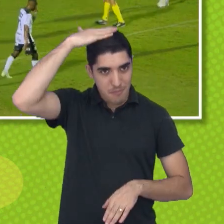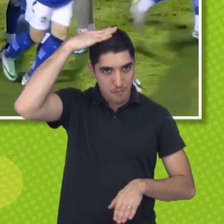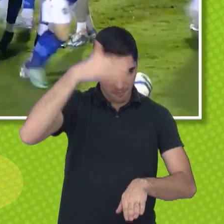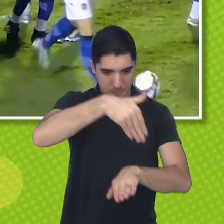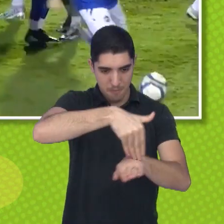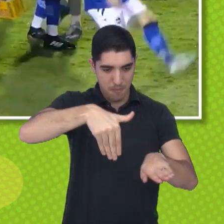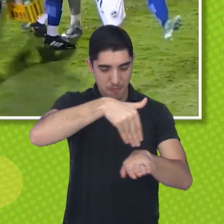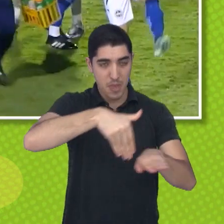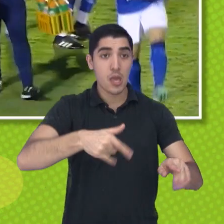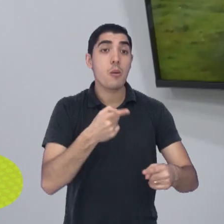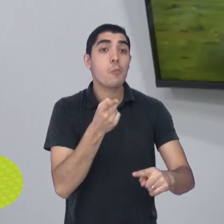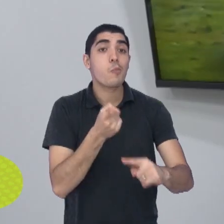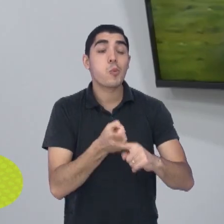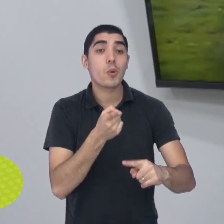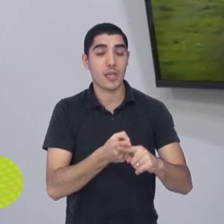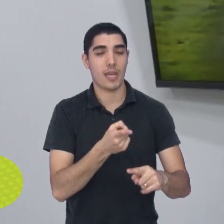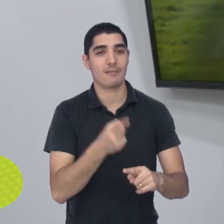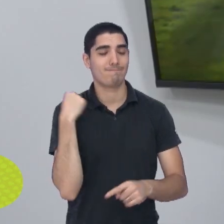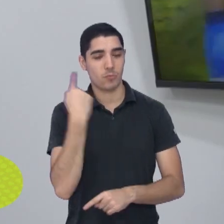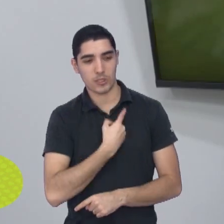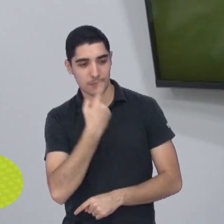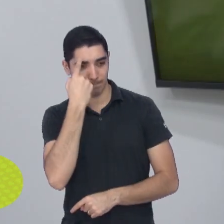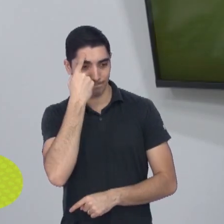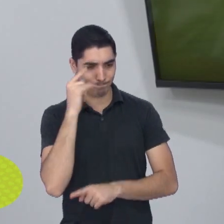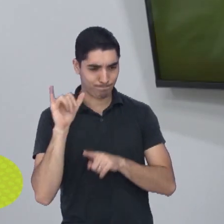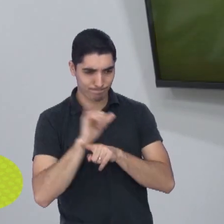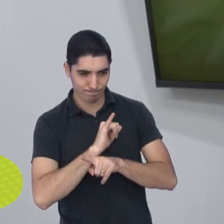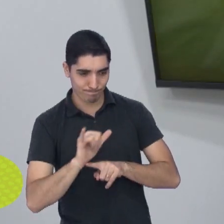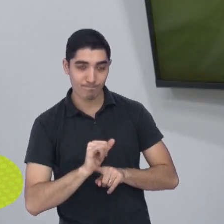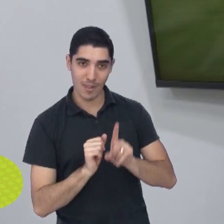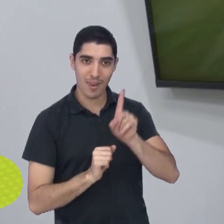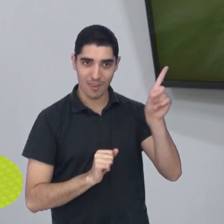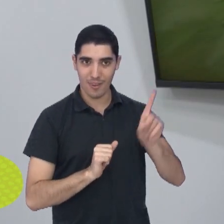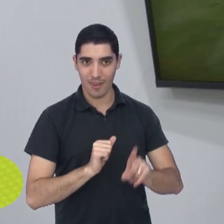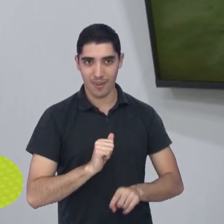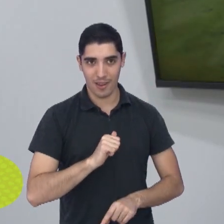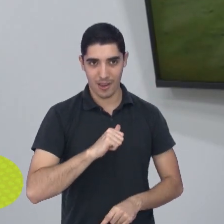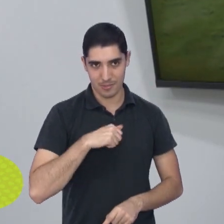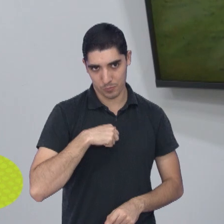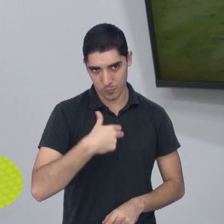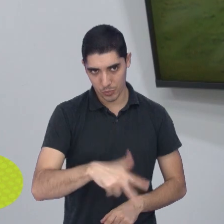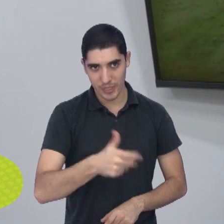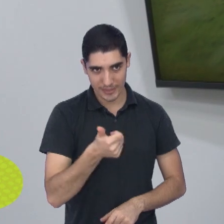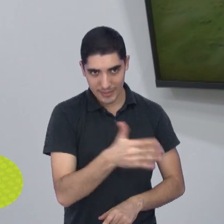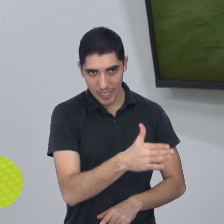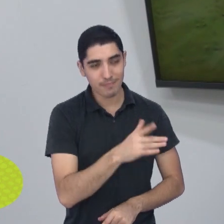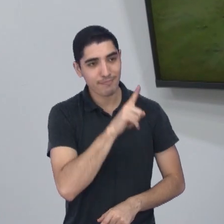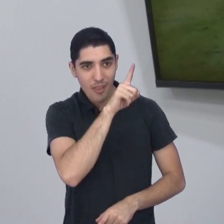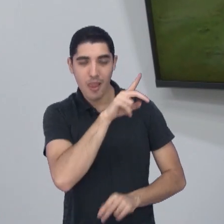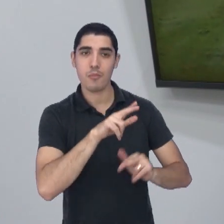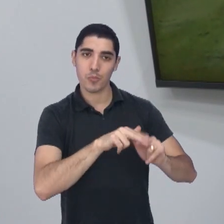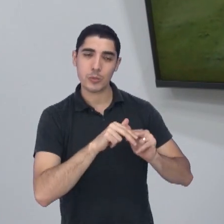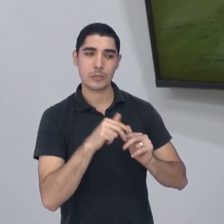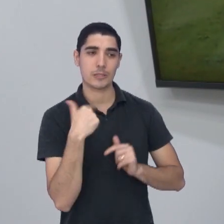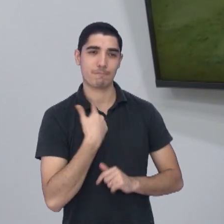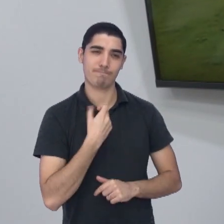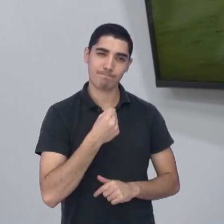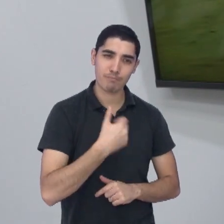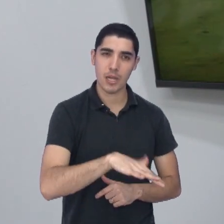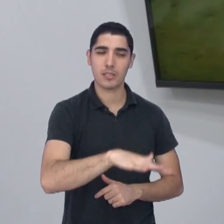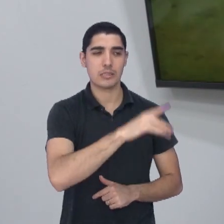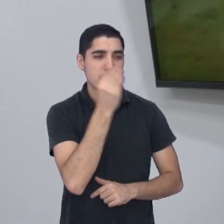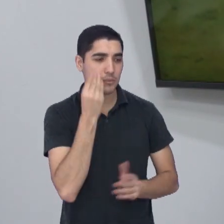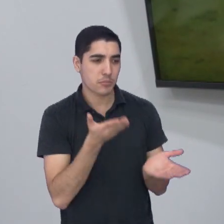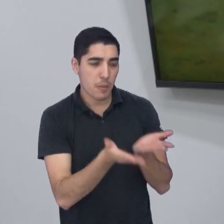nós tivemos a necessidade de fazer isso, de transformar isso lá em Santos. E quando ele veio para cá, alguma coisa funcionou,